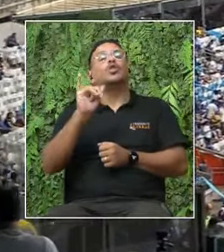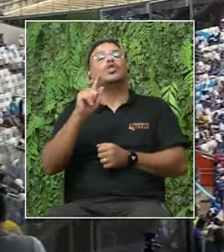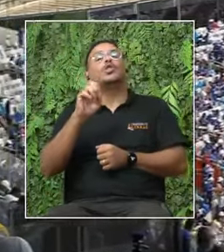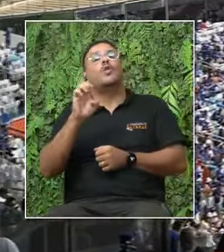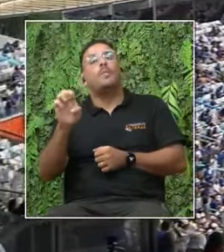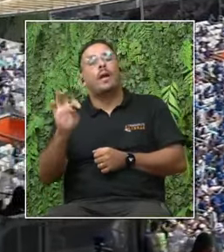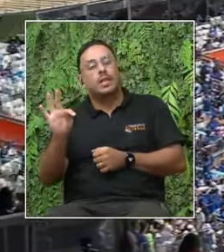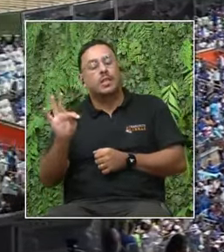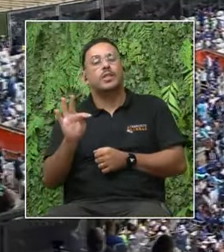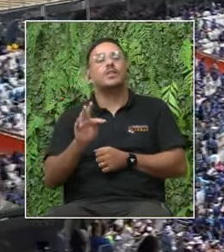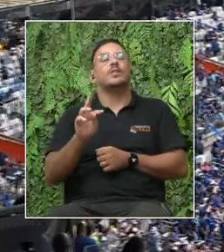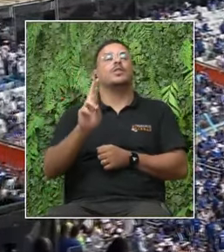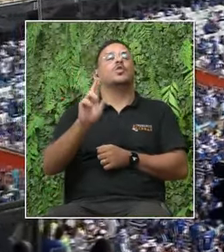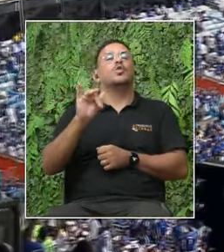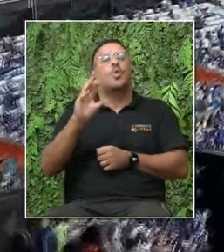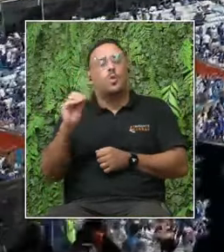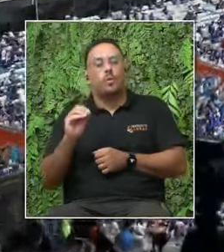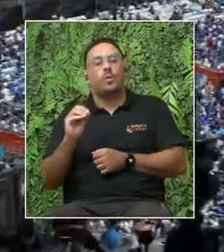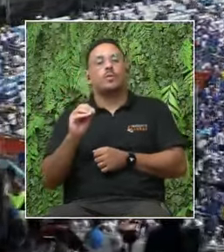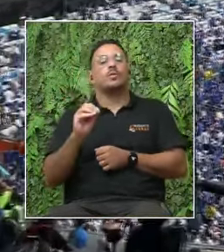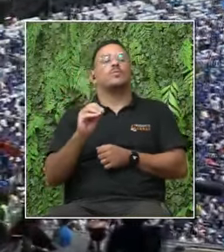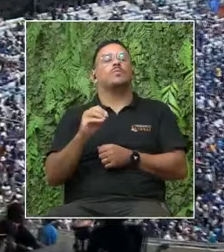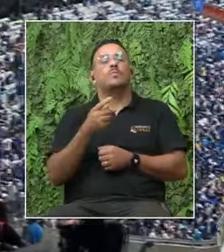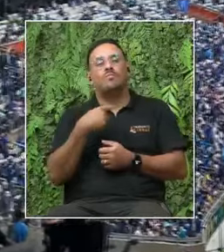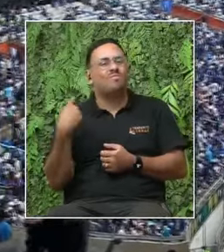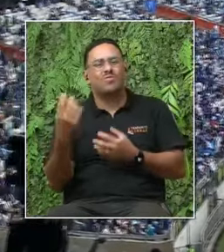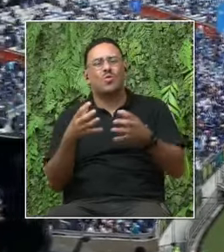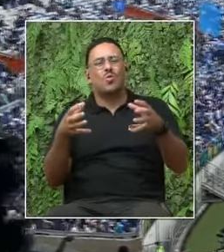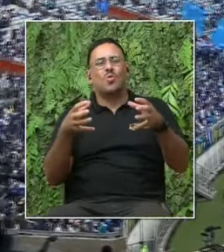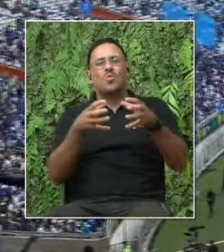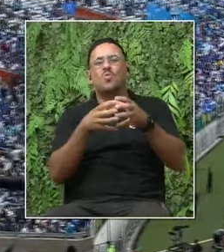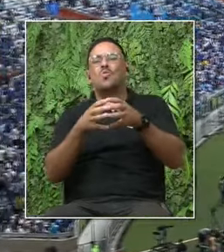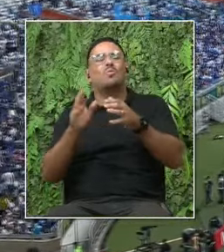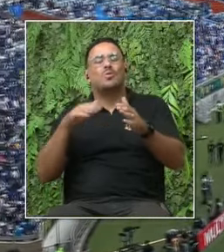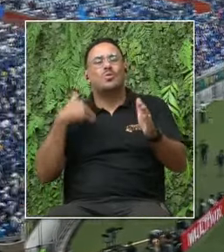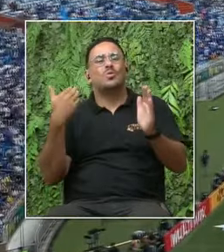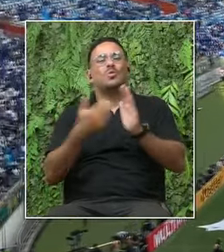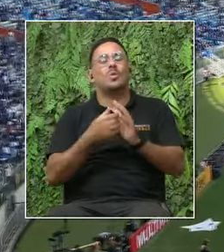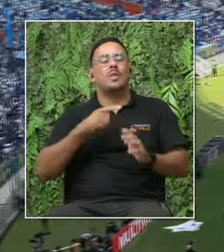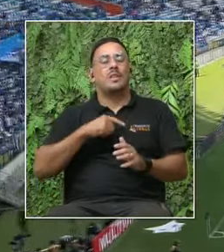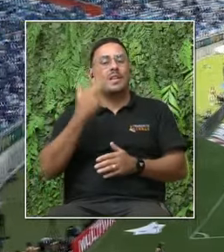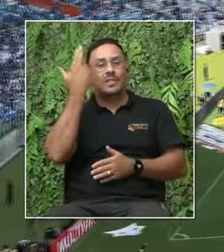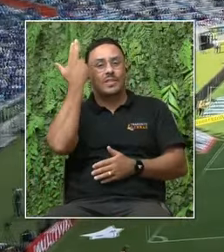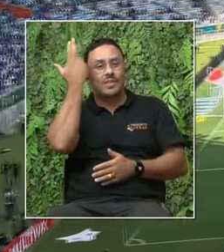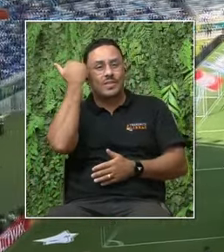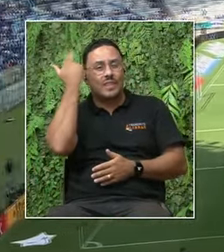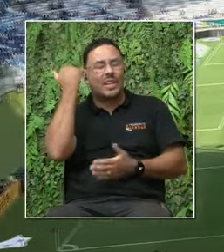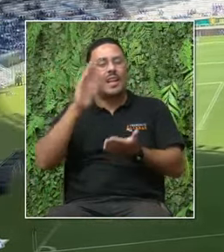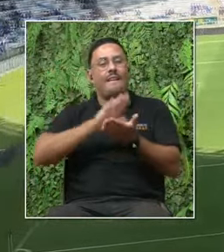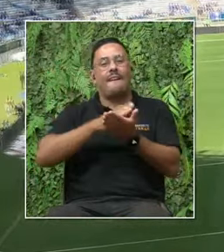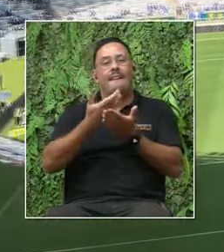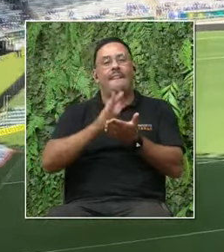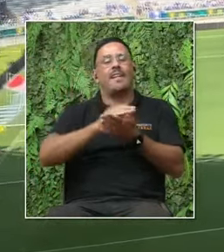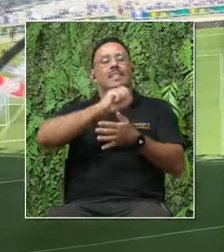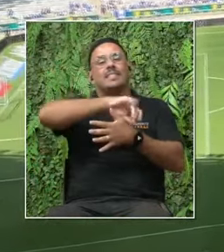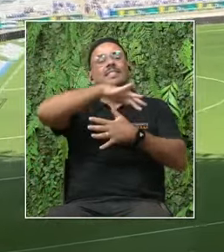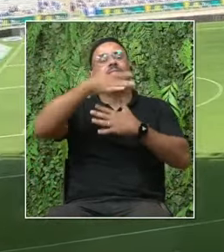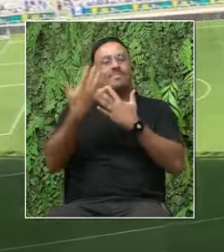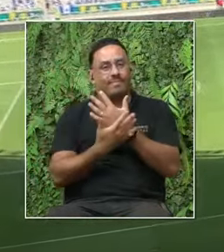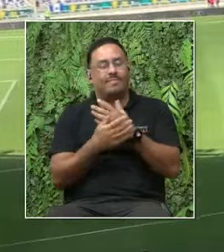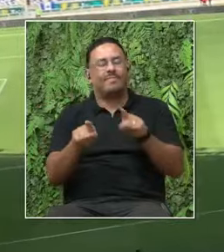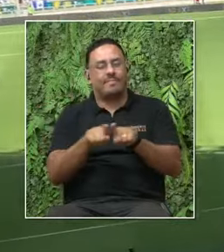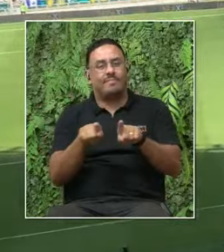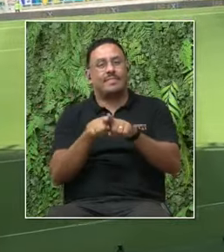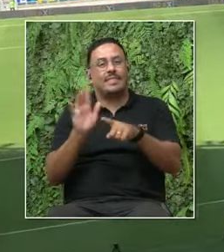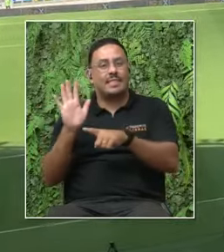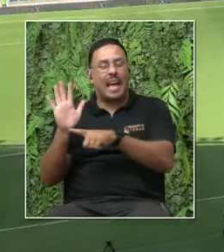cabido o Rubens Ramalho no meio da galera a equipe inteira temos aqui o Leonardo Rabelo o nosso tradutor de libras que também